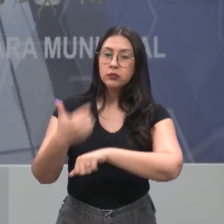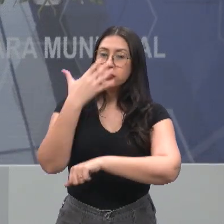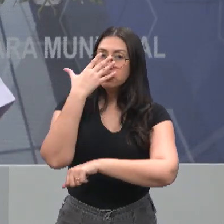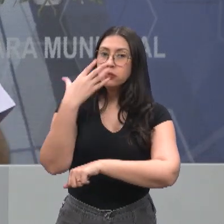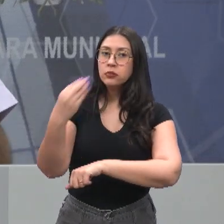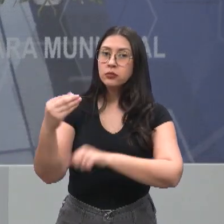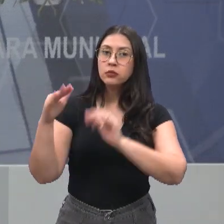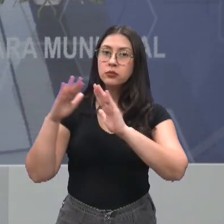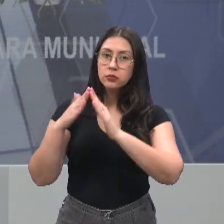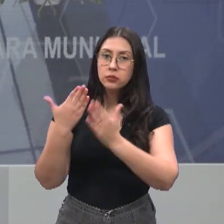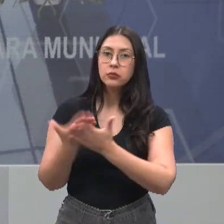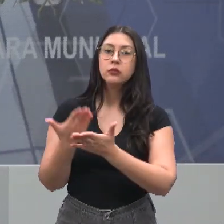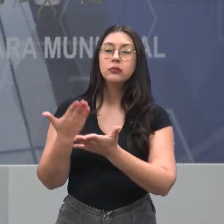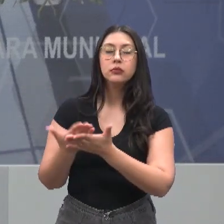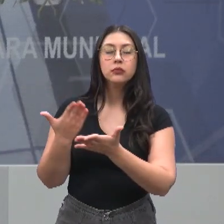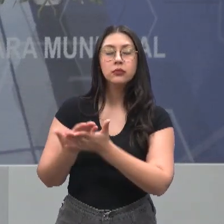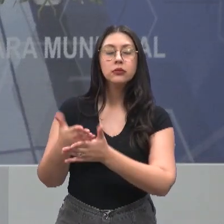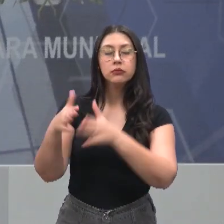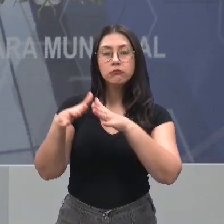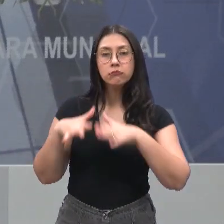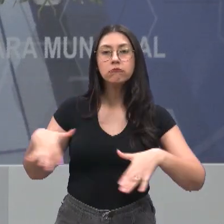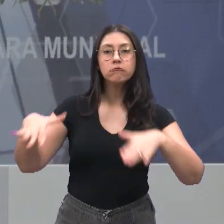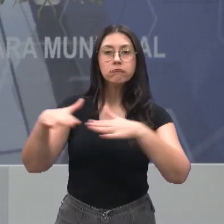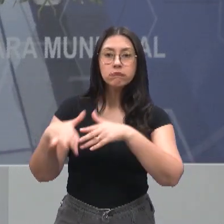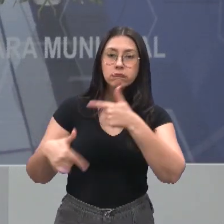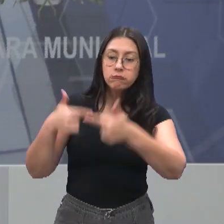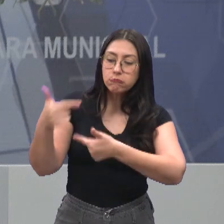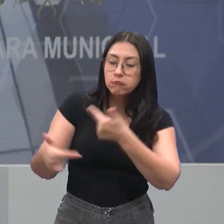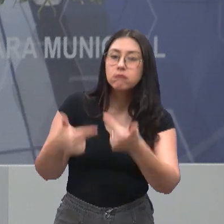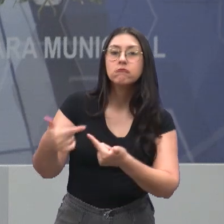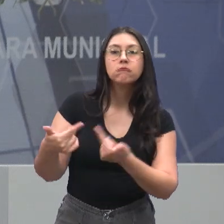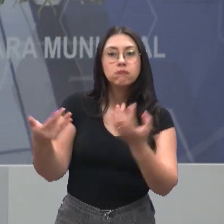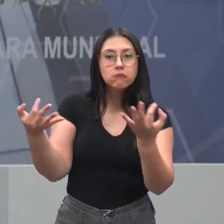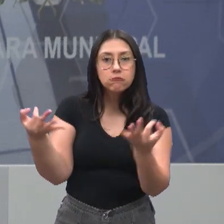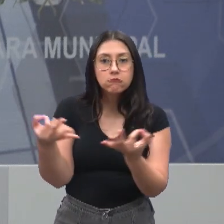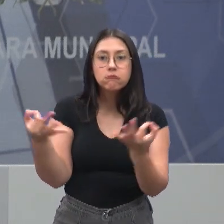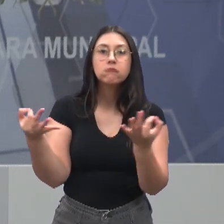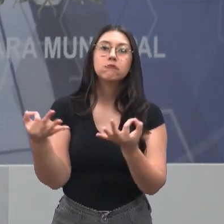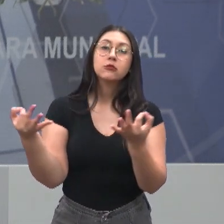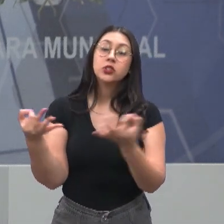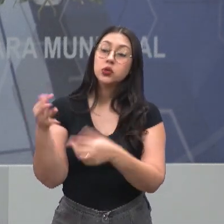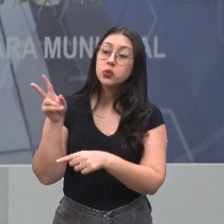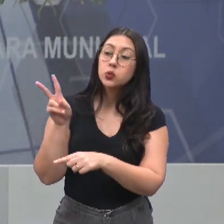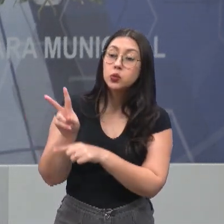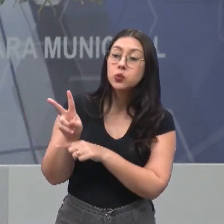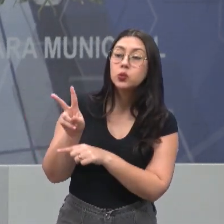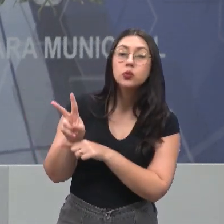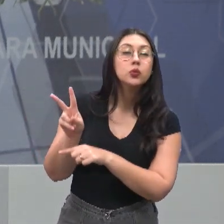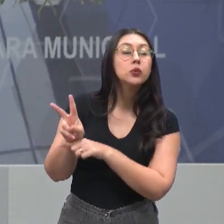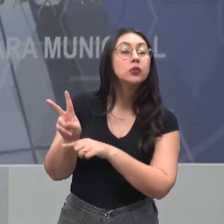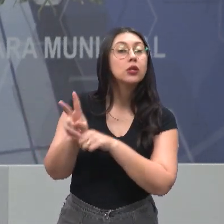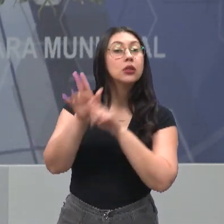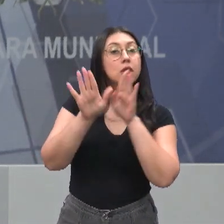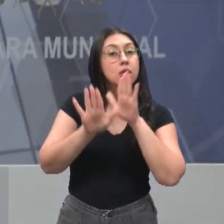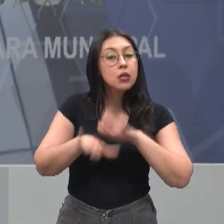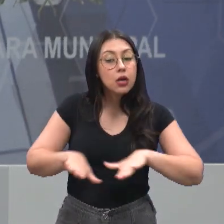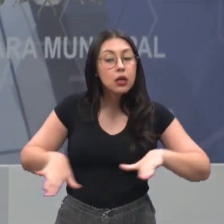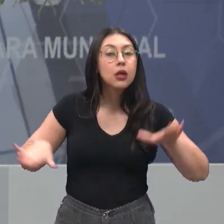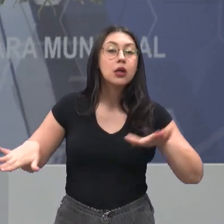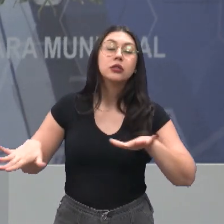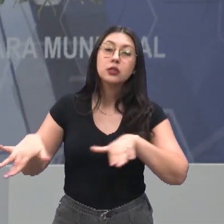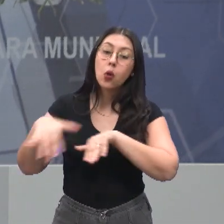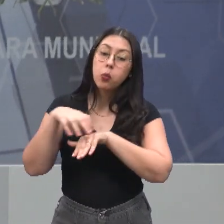que fazem um trabalho excepcional, cuidando do transporte das nossas crianças para as